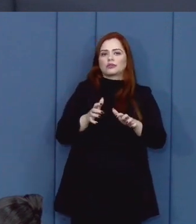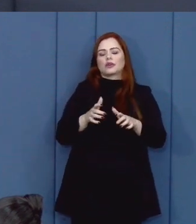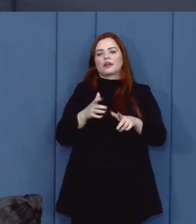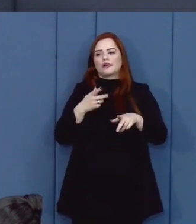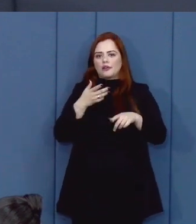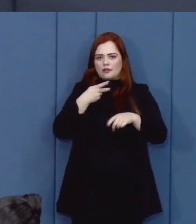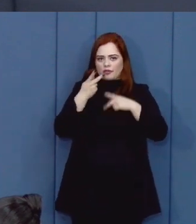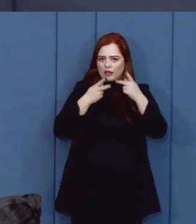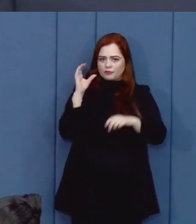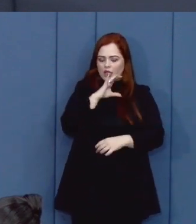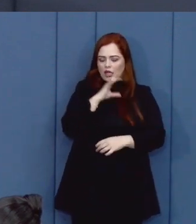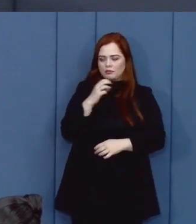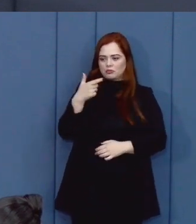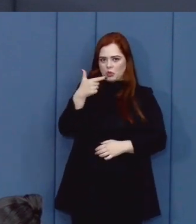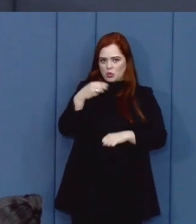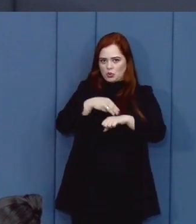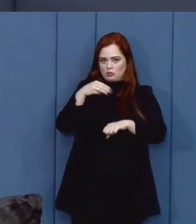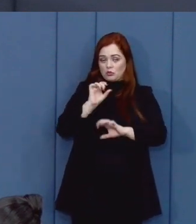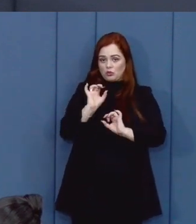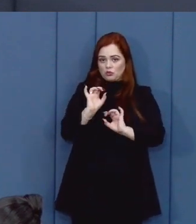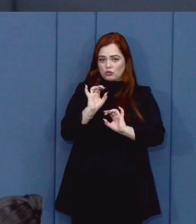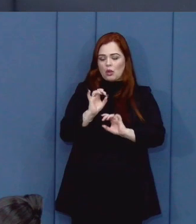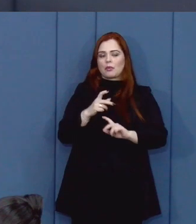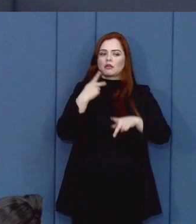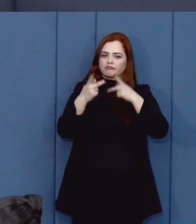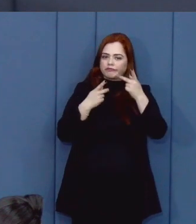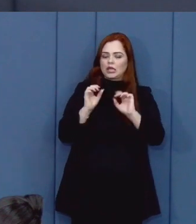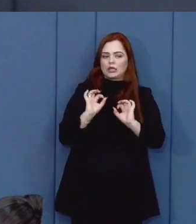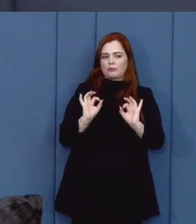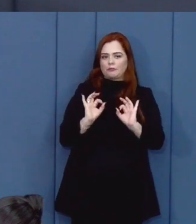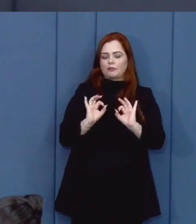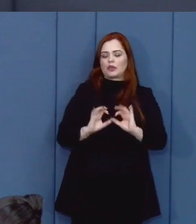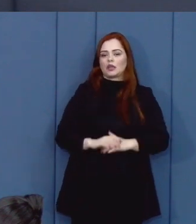que em 2 minutos, somente para